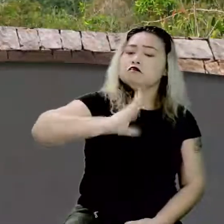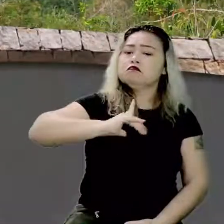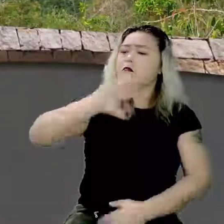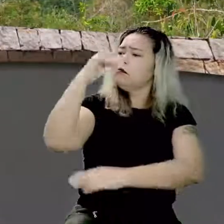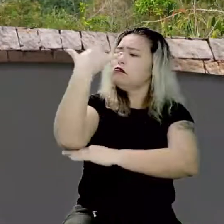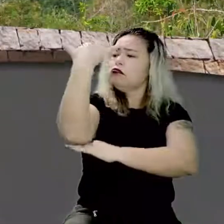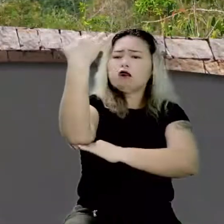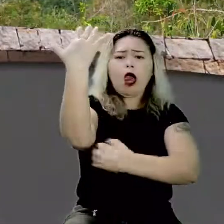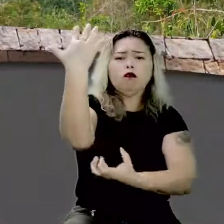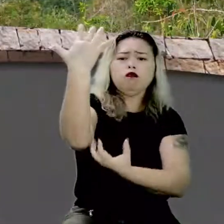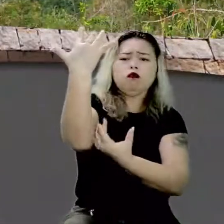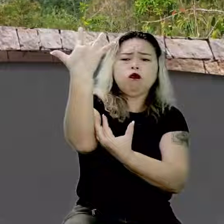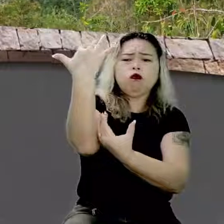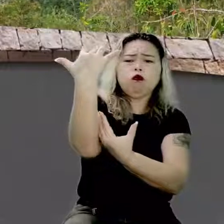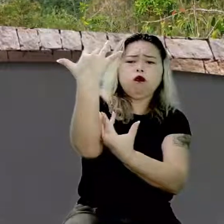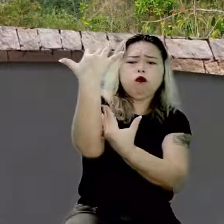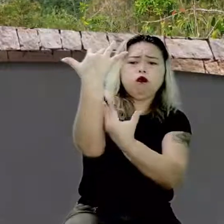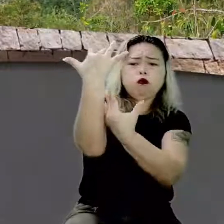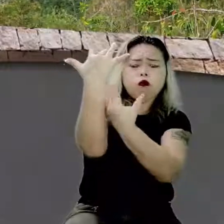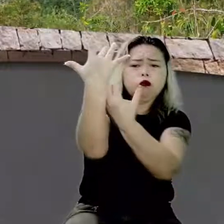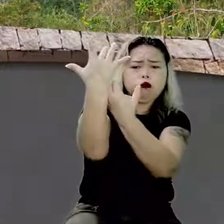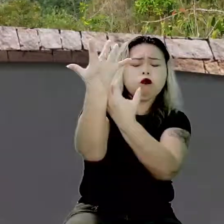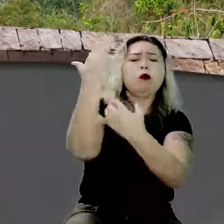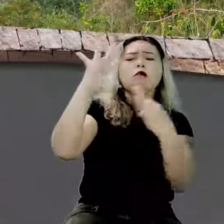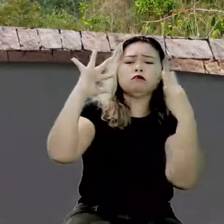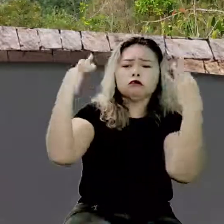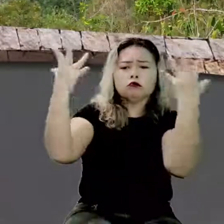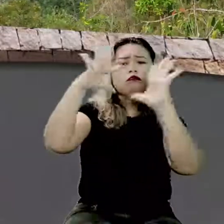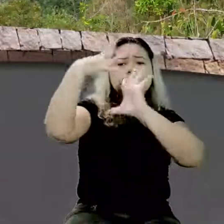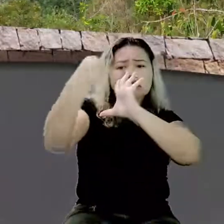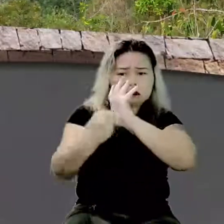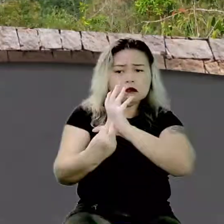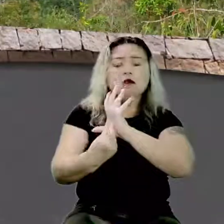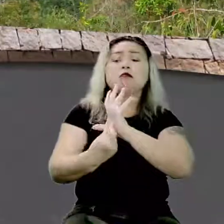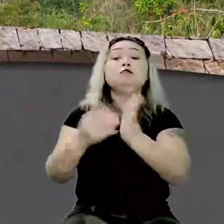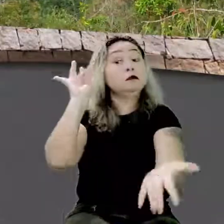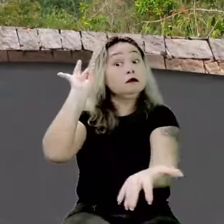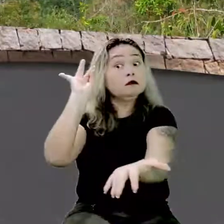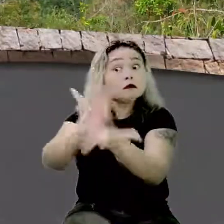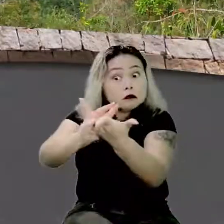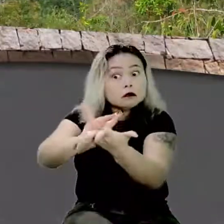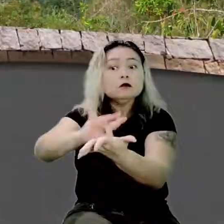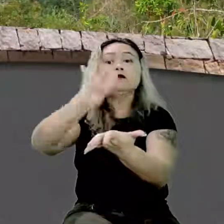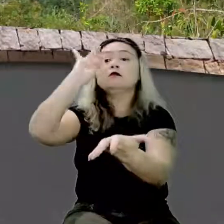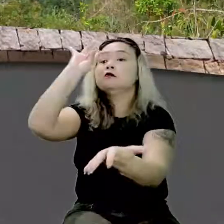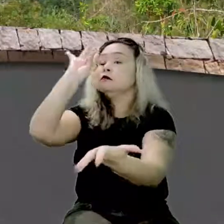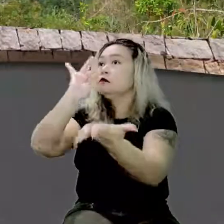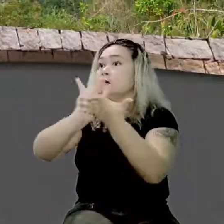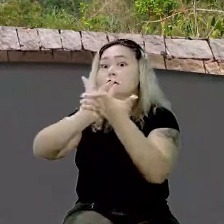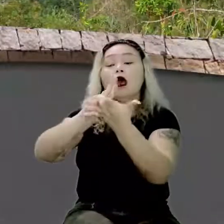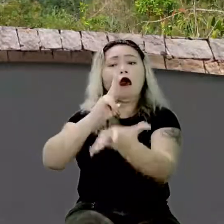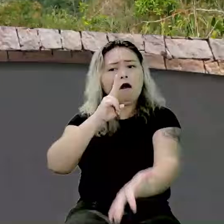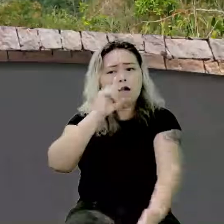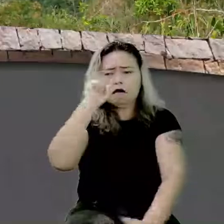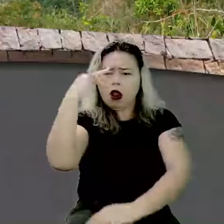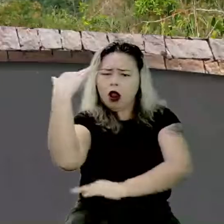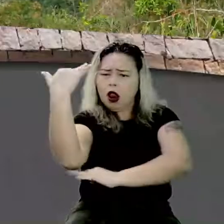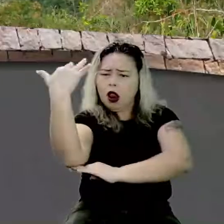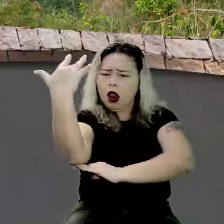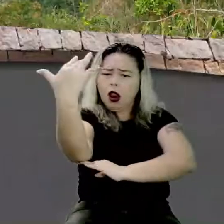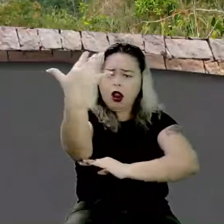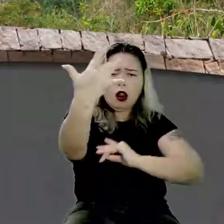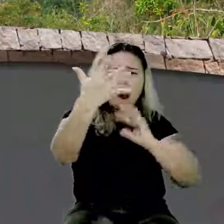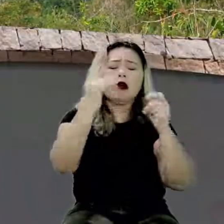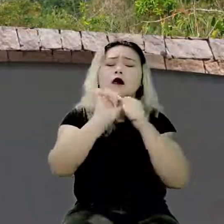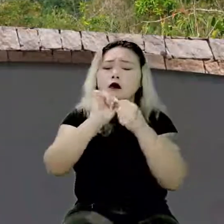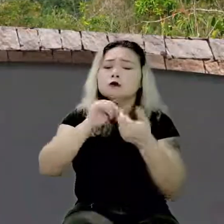floresta amazônica. De fato, isso realmente, nós devastamos de uma forma muito intensa